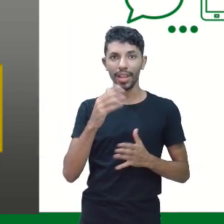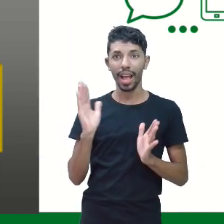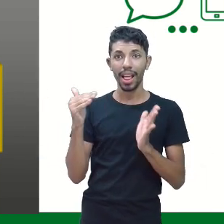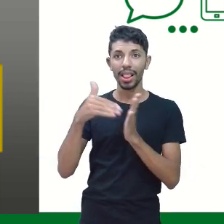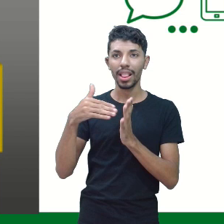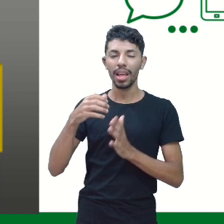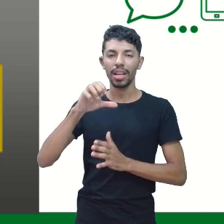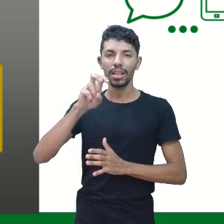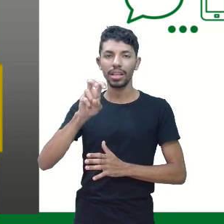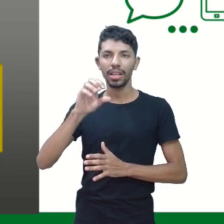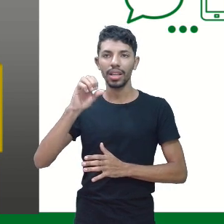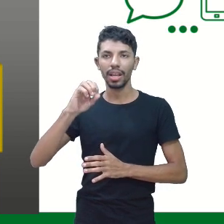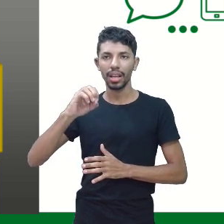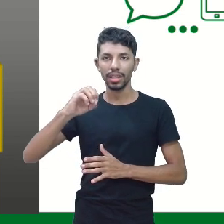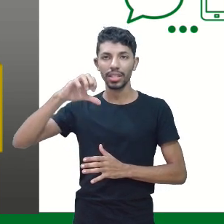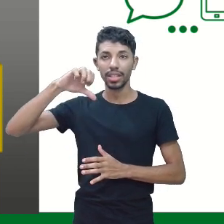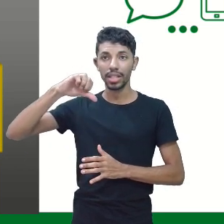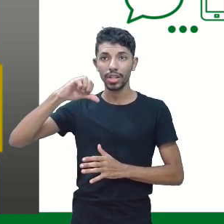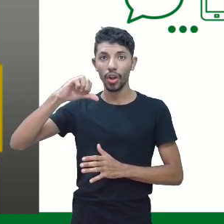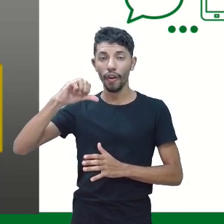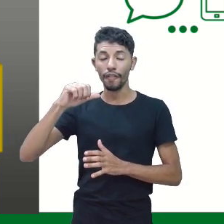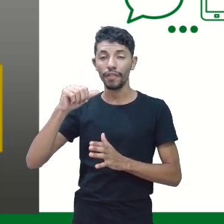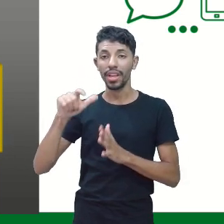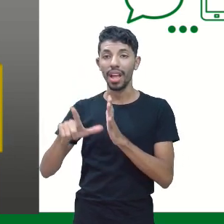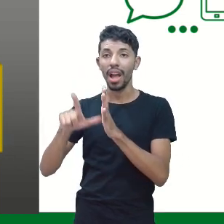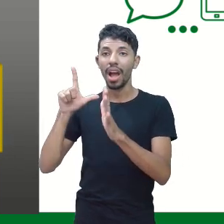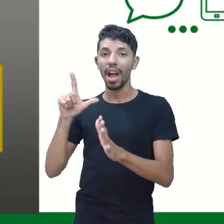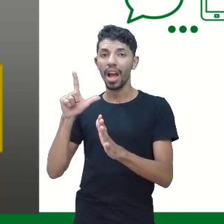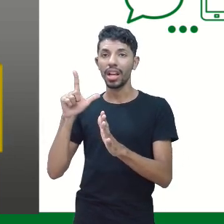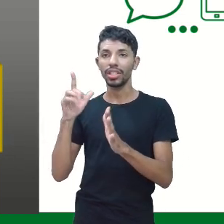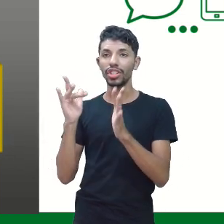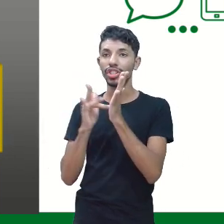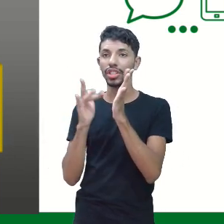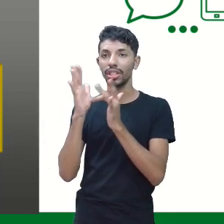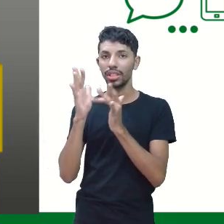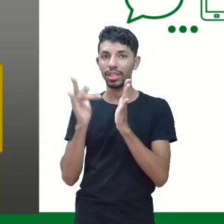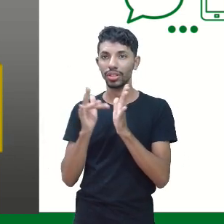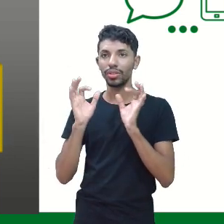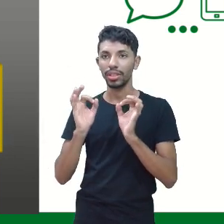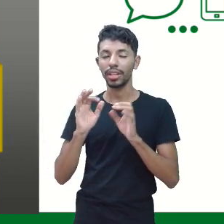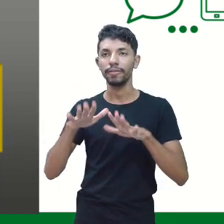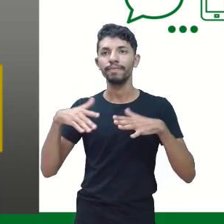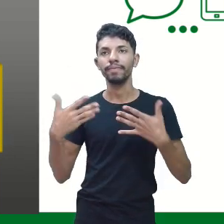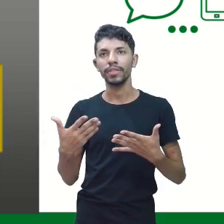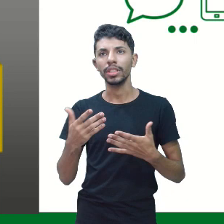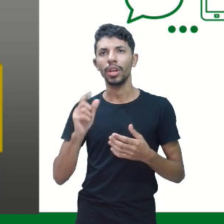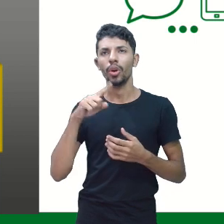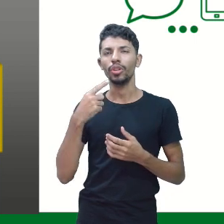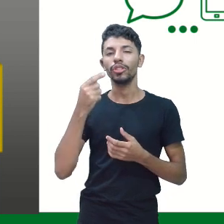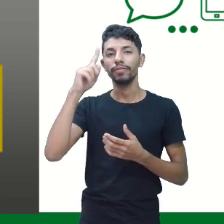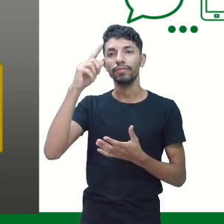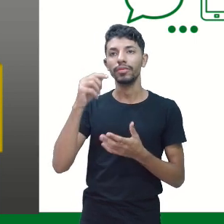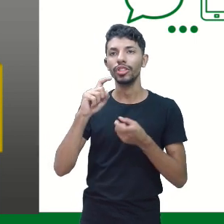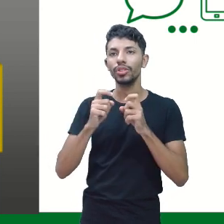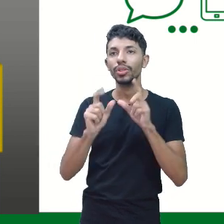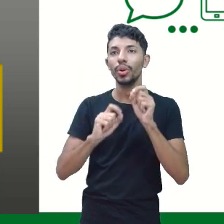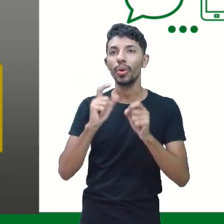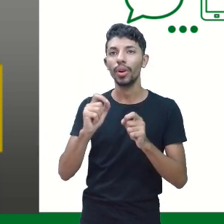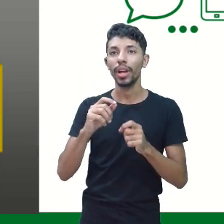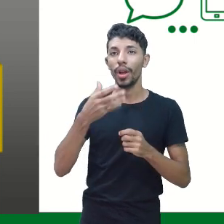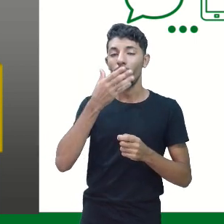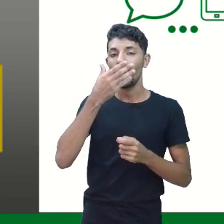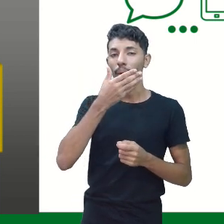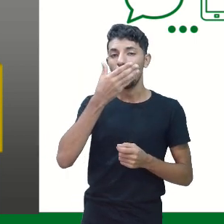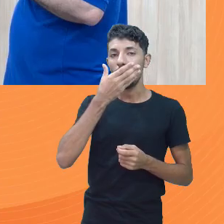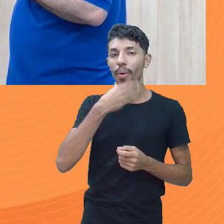né, durante o período da monarquia, o rei ele tinha o poder executivo, ou seja, ele executava,